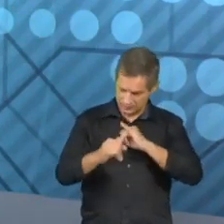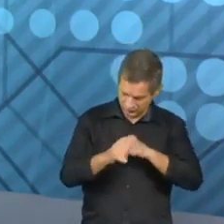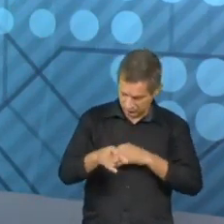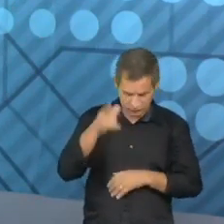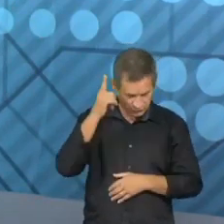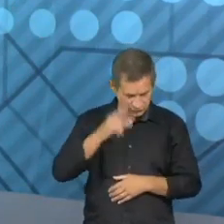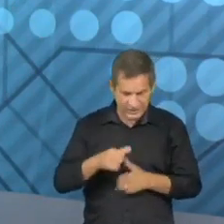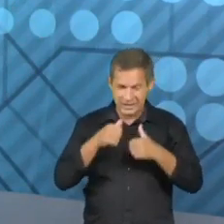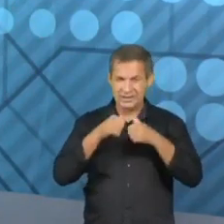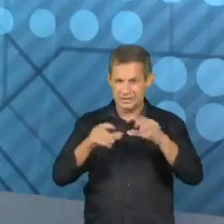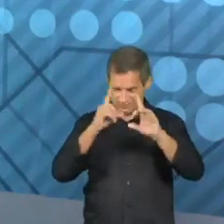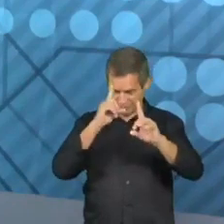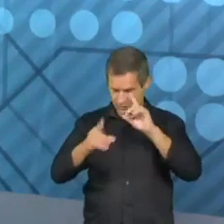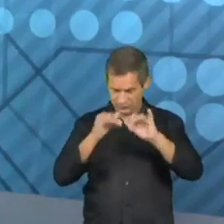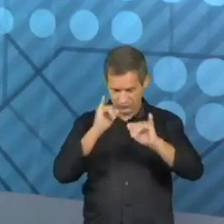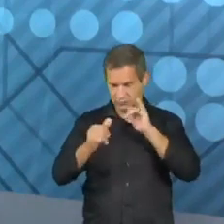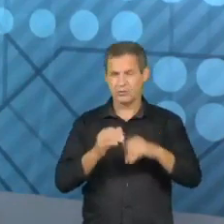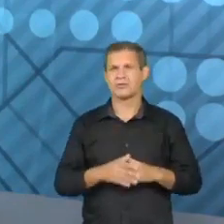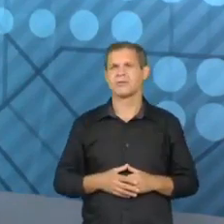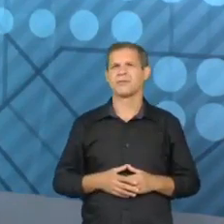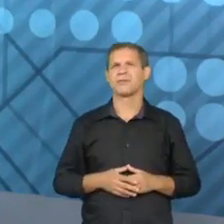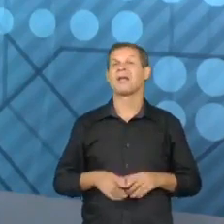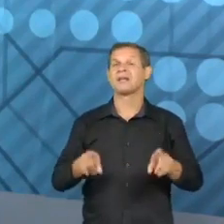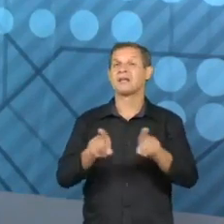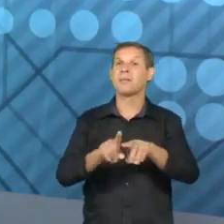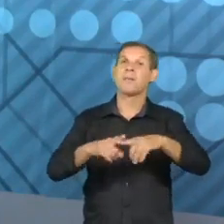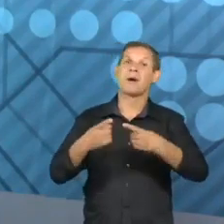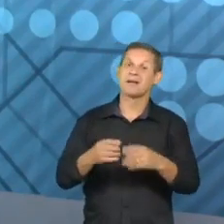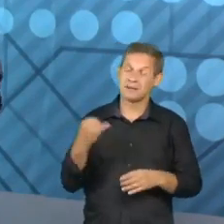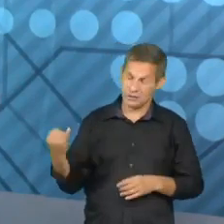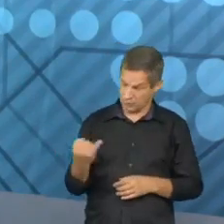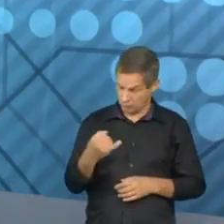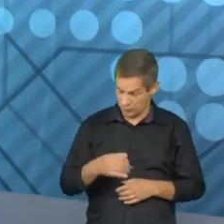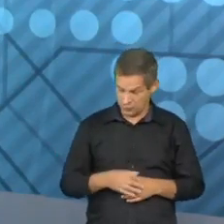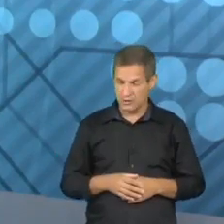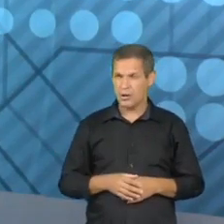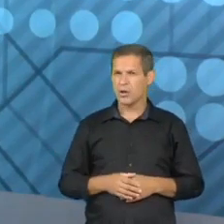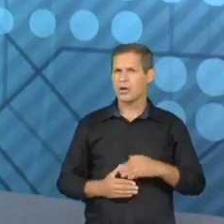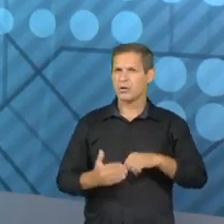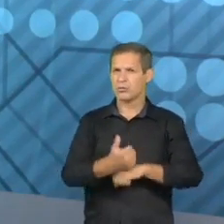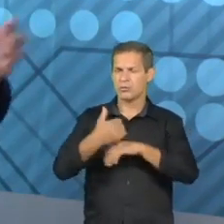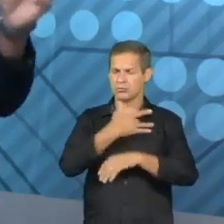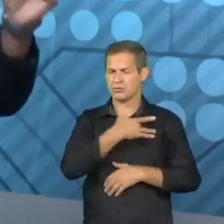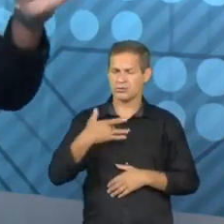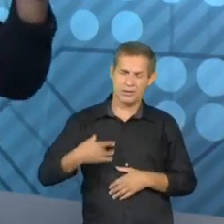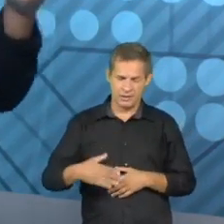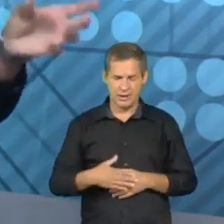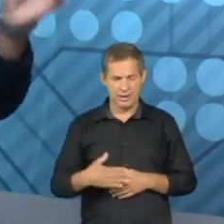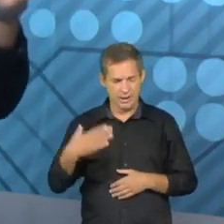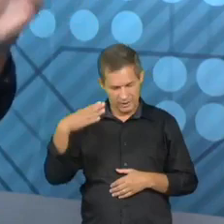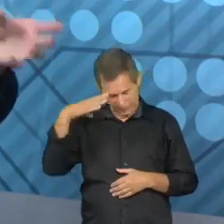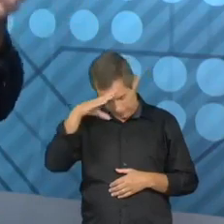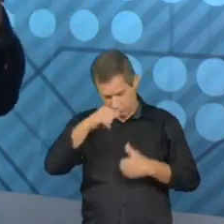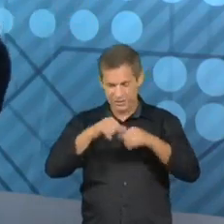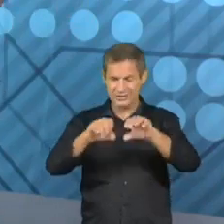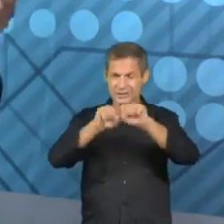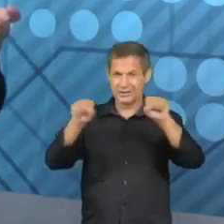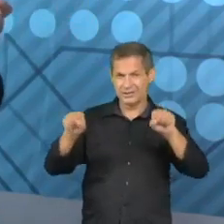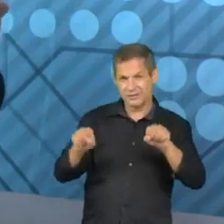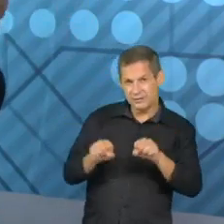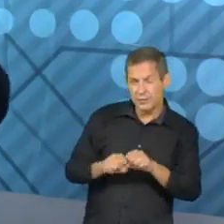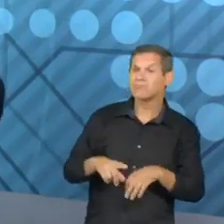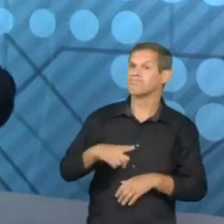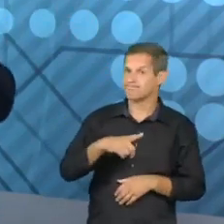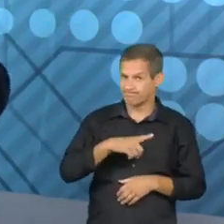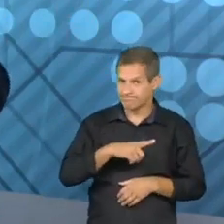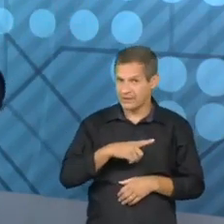consegue essas informações também. O que é importante para o profissional da saúde é ele saber que esses sistemas